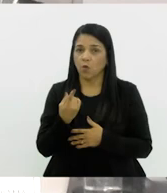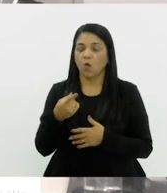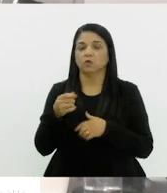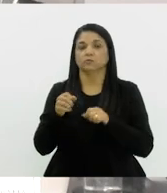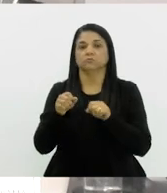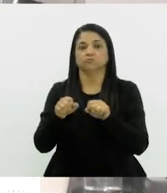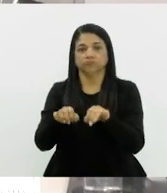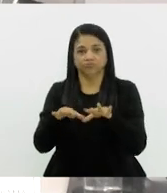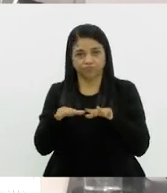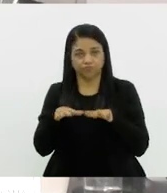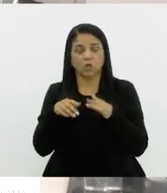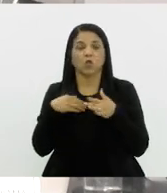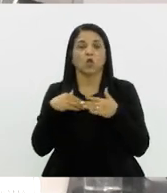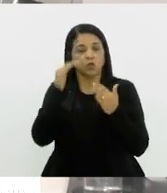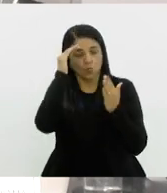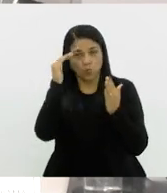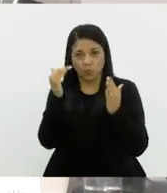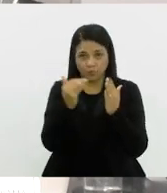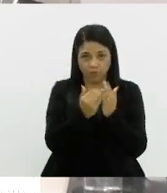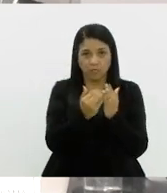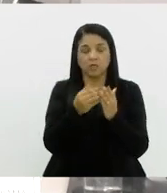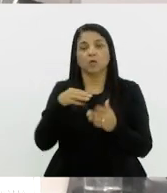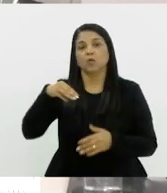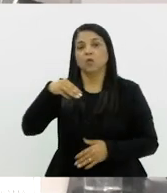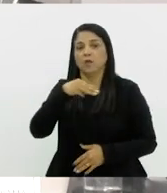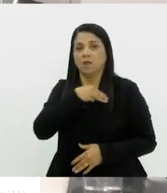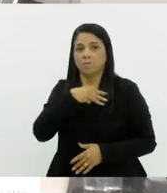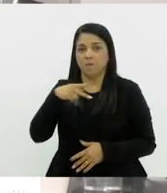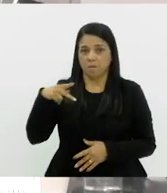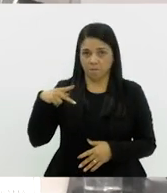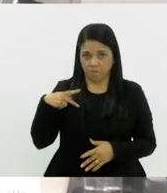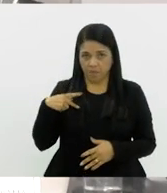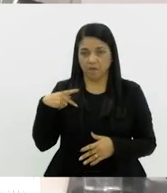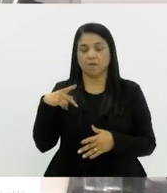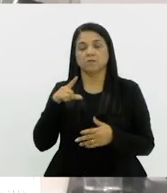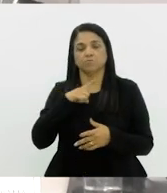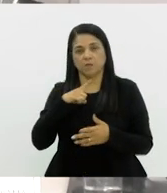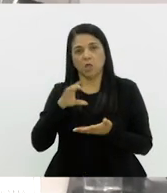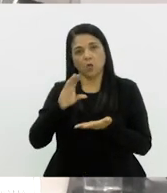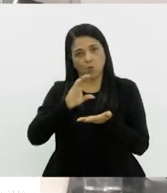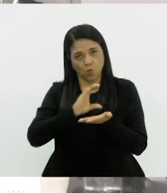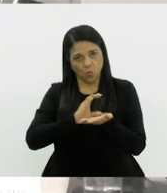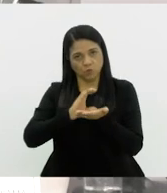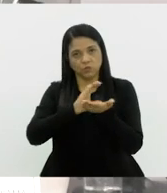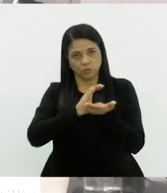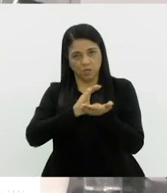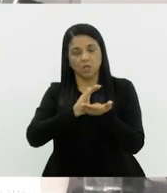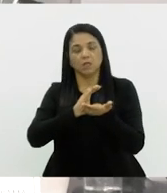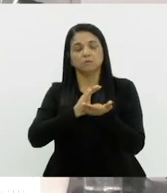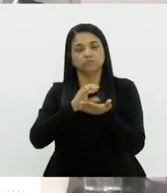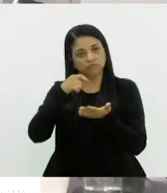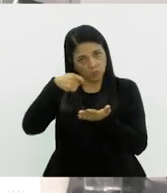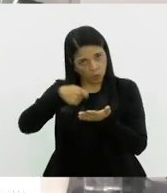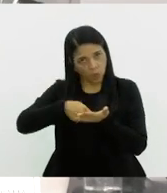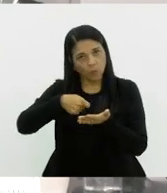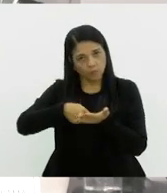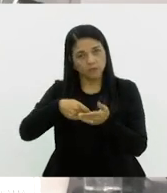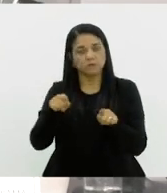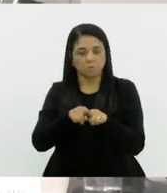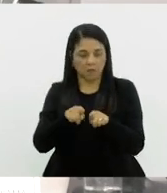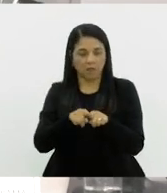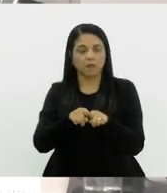que cumprir, o MP Federal também tem um Conselho Nacional do MP, tem que cumprir, senão vai em